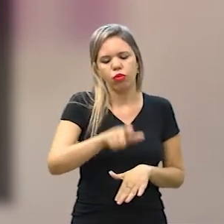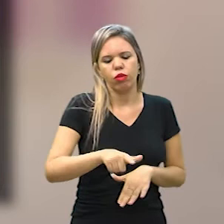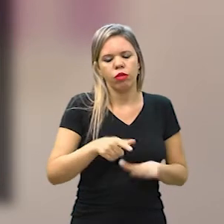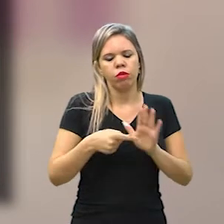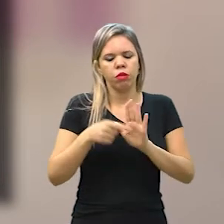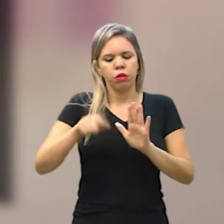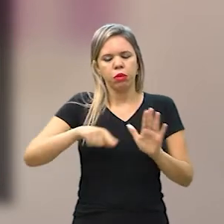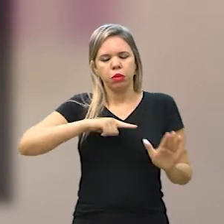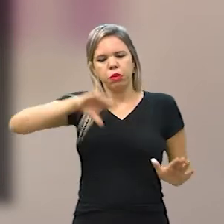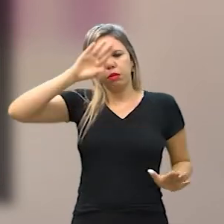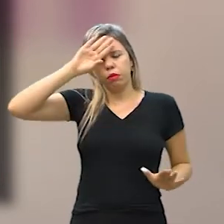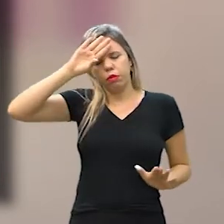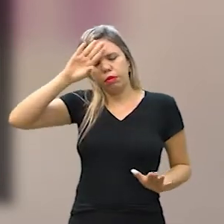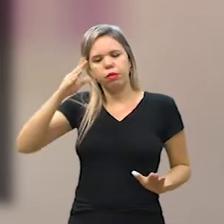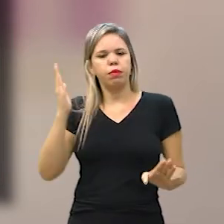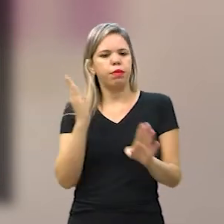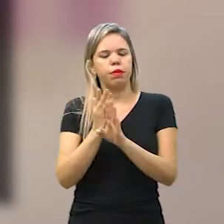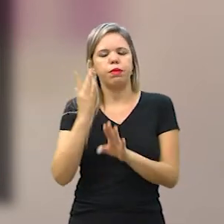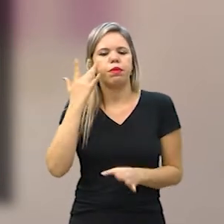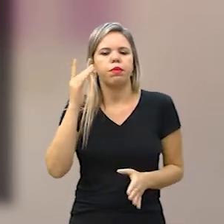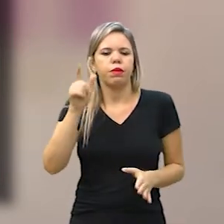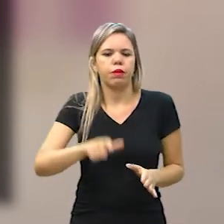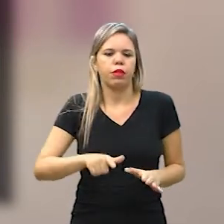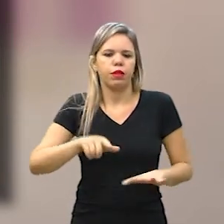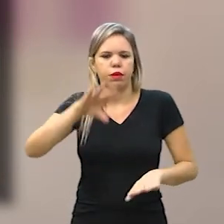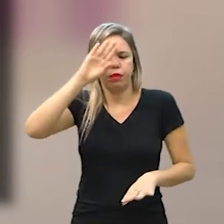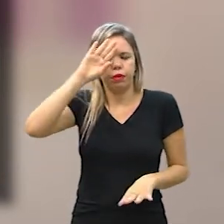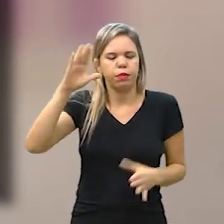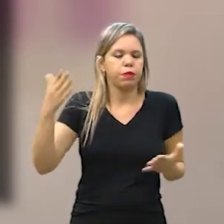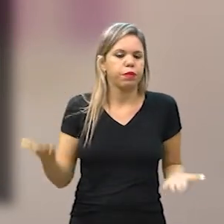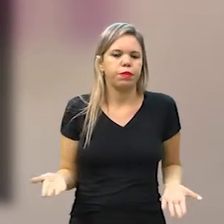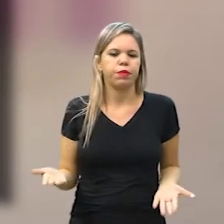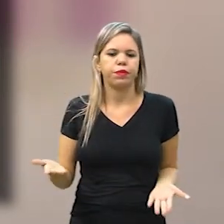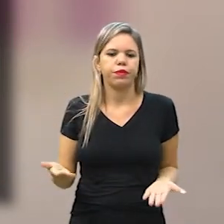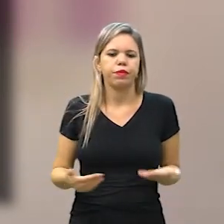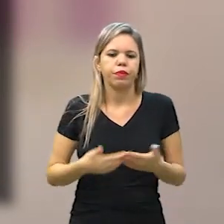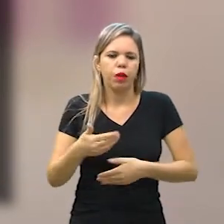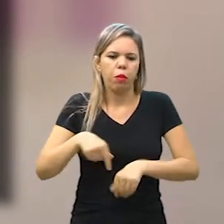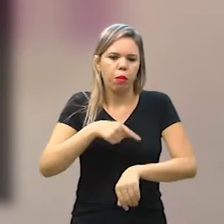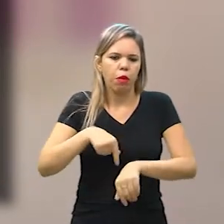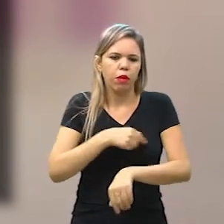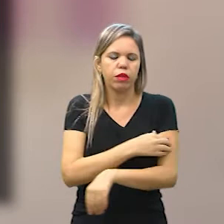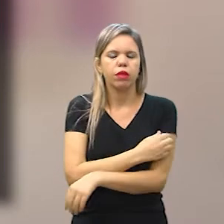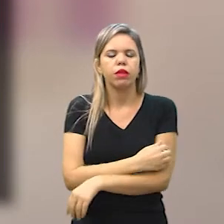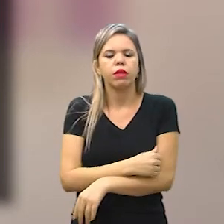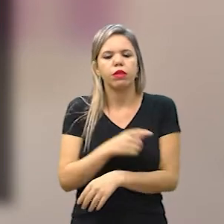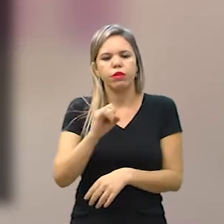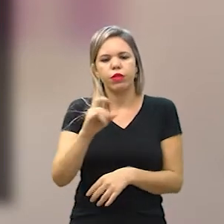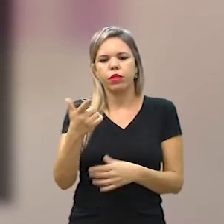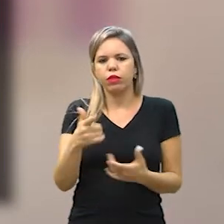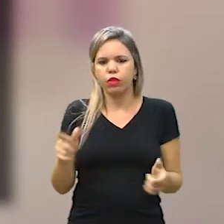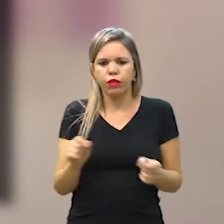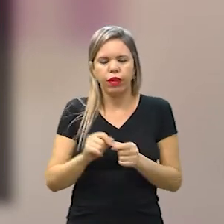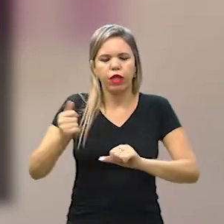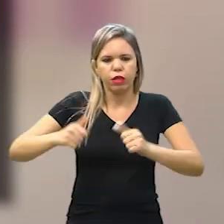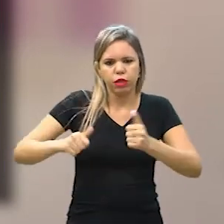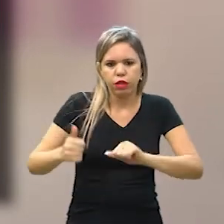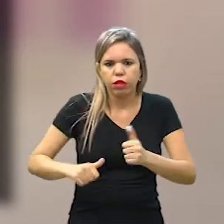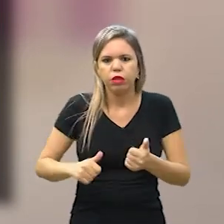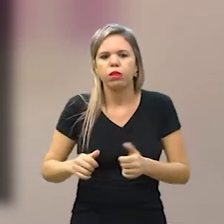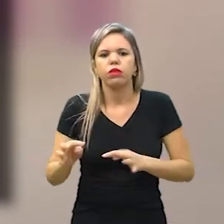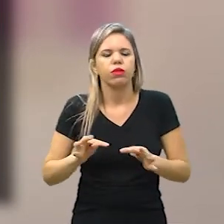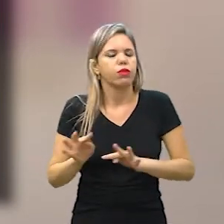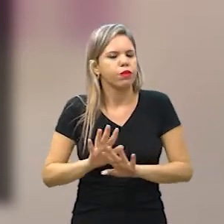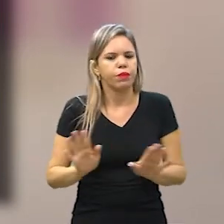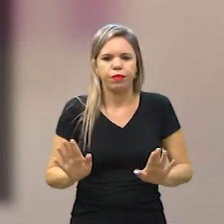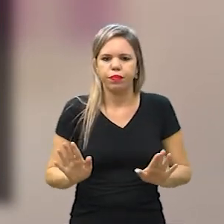febre e você não acha a causa daquela febre. Só que em poucas horas, se você não faz o diagnóstico e